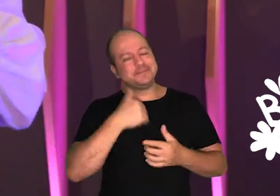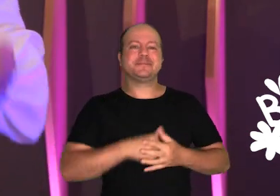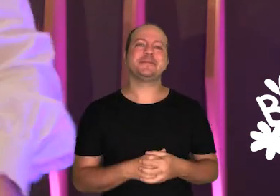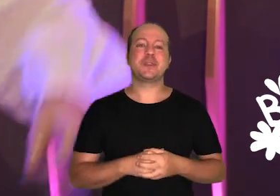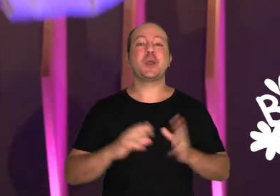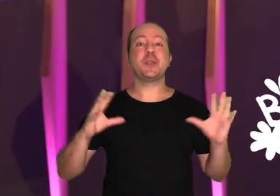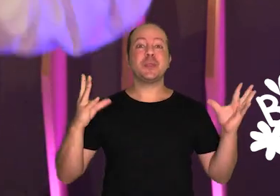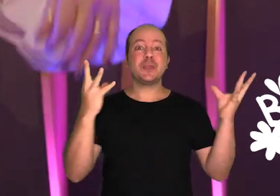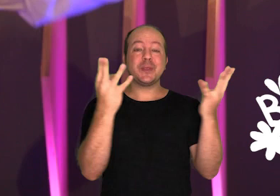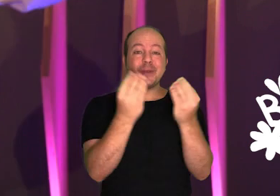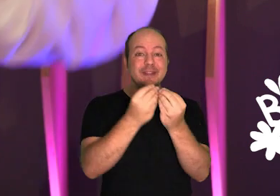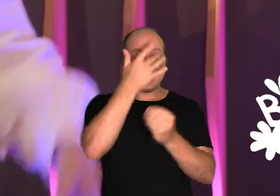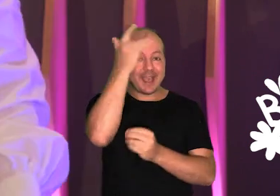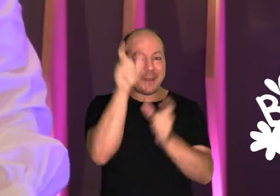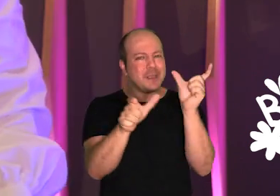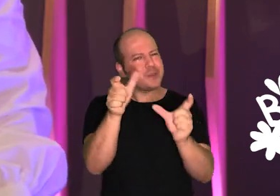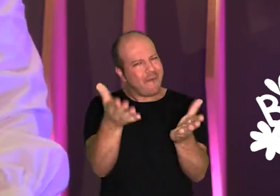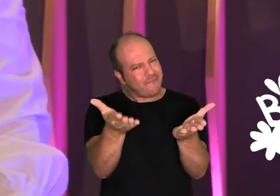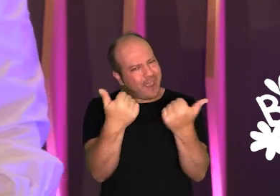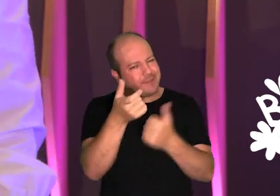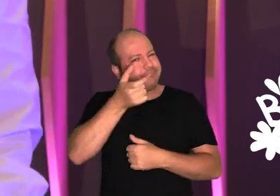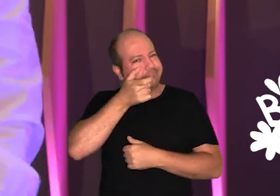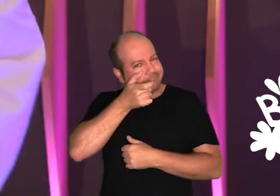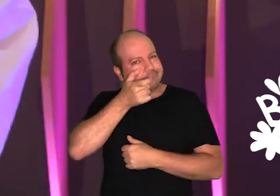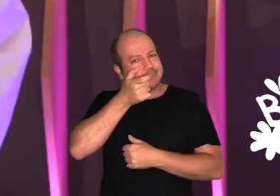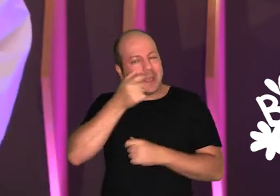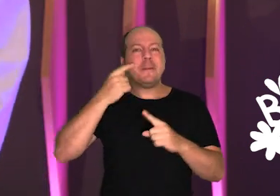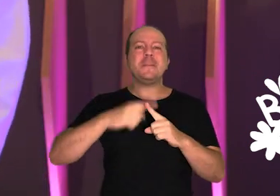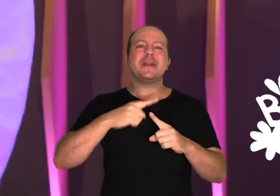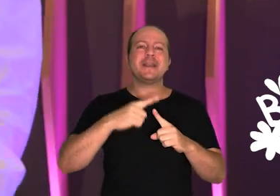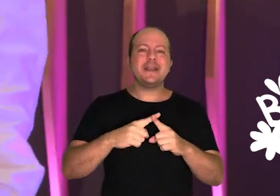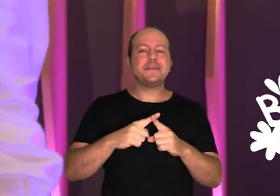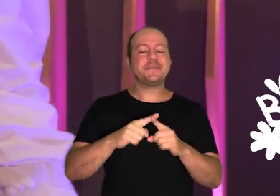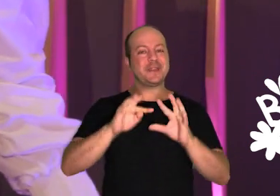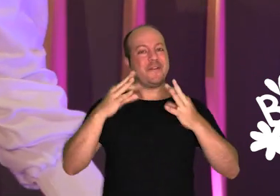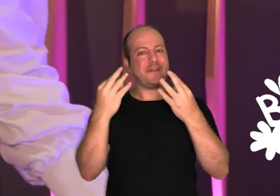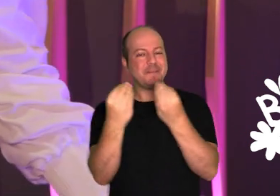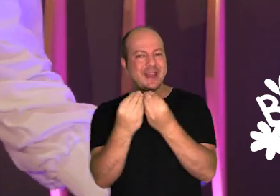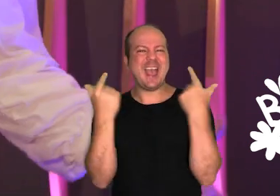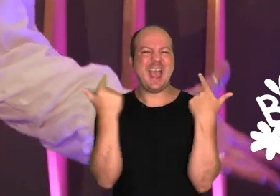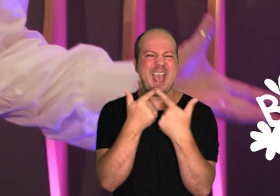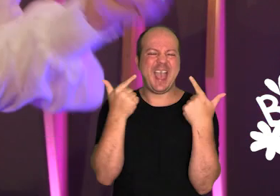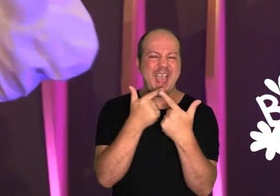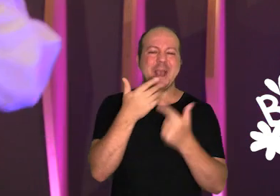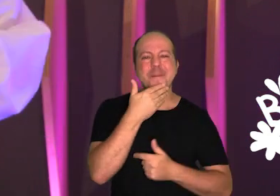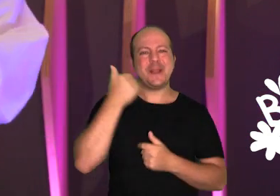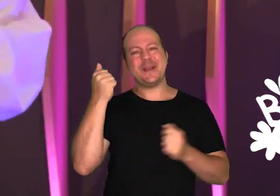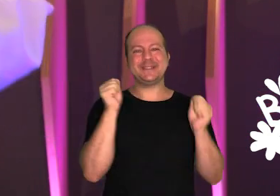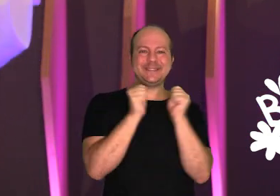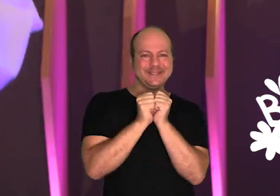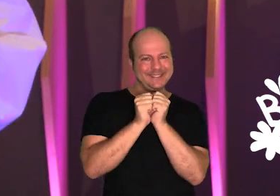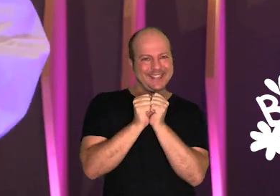para todo mundo vir. Afinal de contas, família que ri junto,